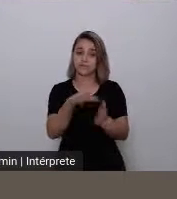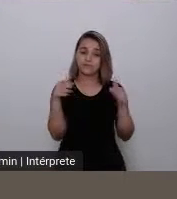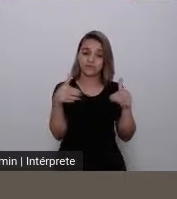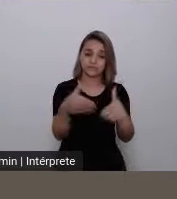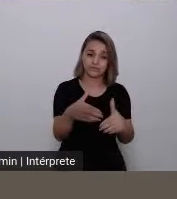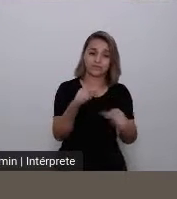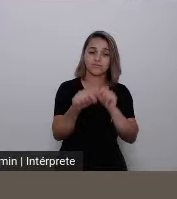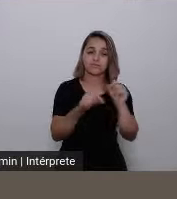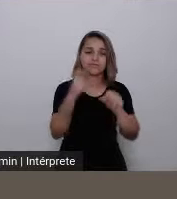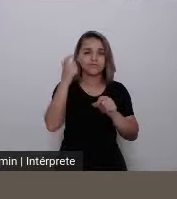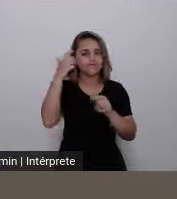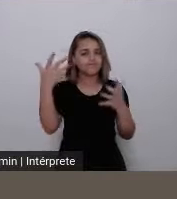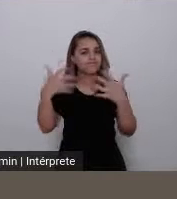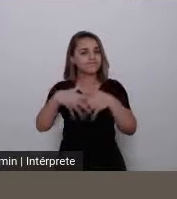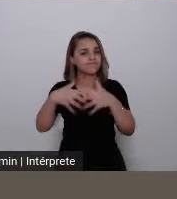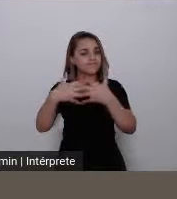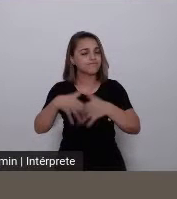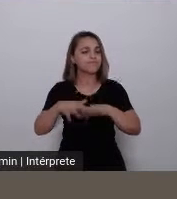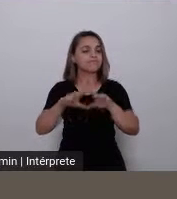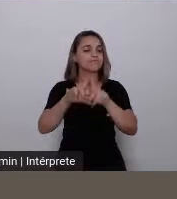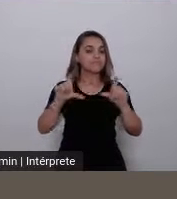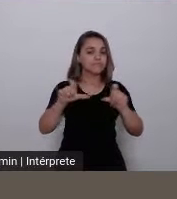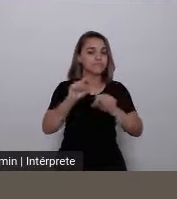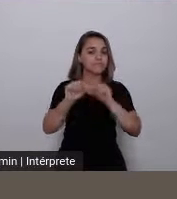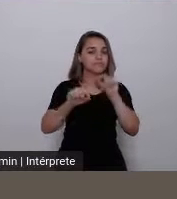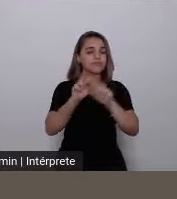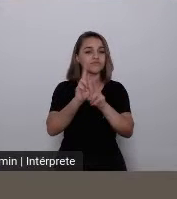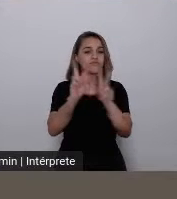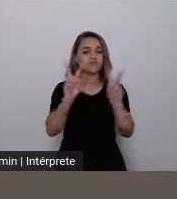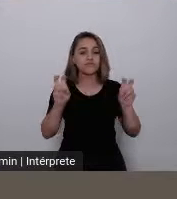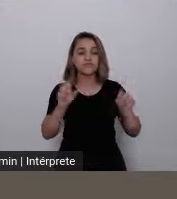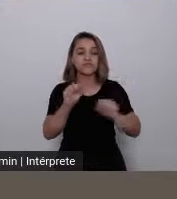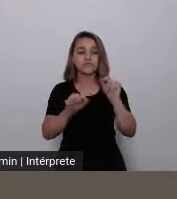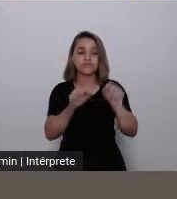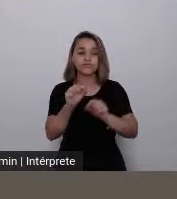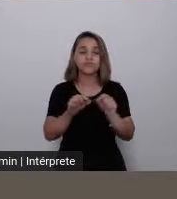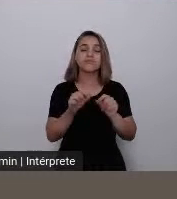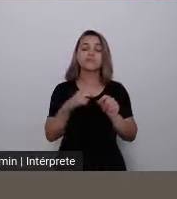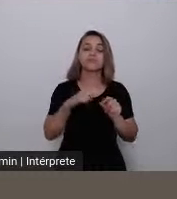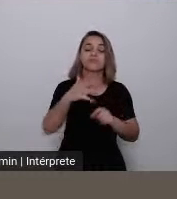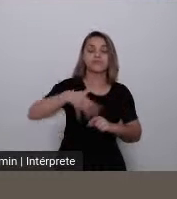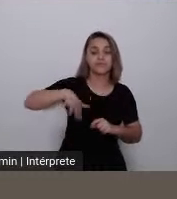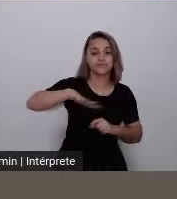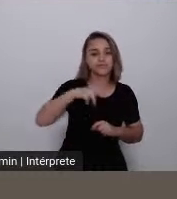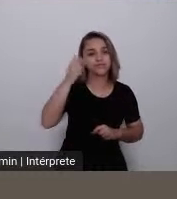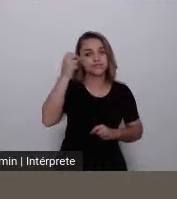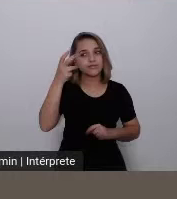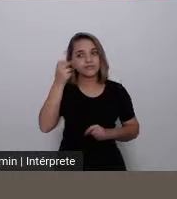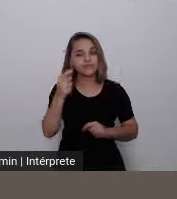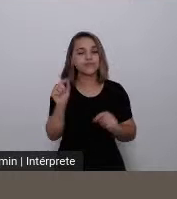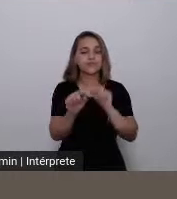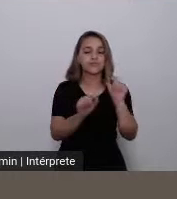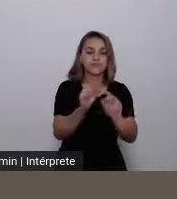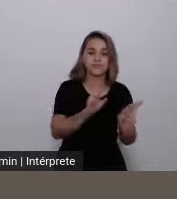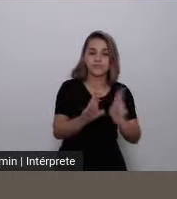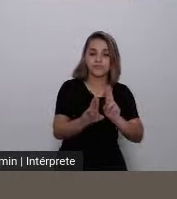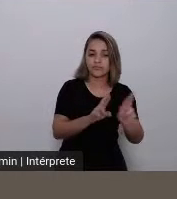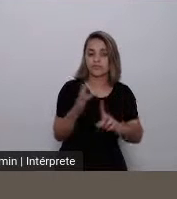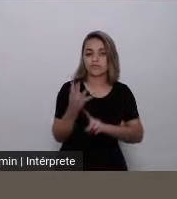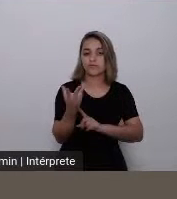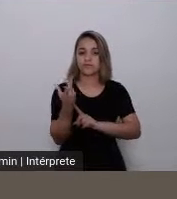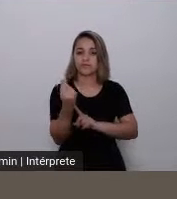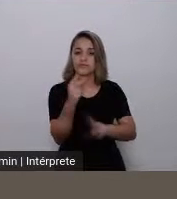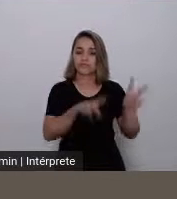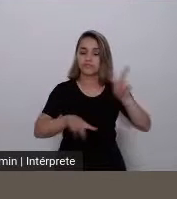as Imagens, aborda a presença da fotografia no campo cultural, seus modos e funções, as relações com as artes visuais, o surgimento da imprensa especializada,